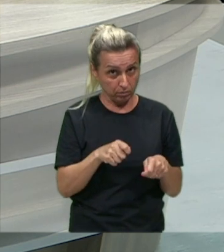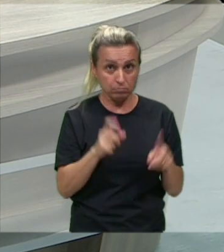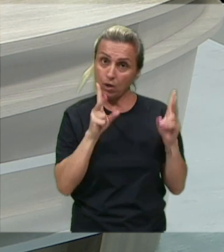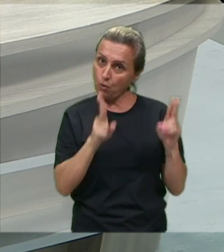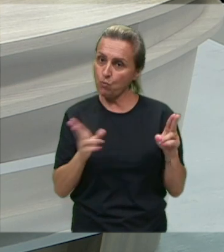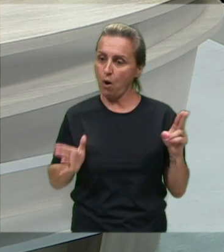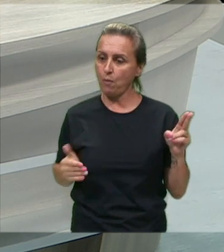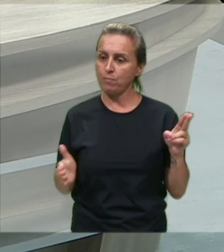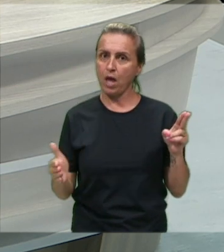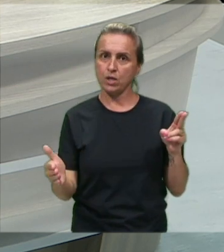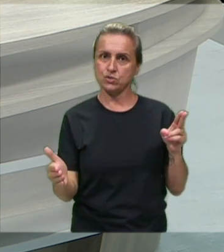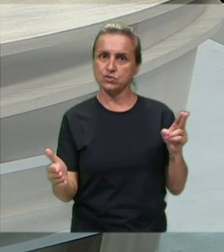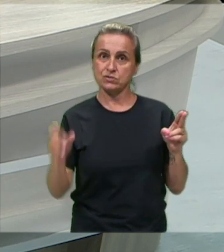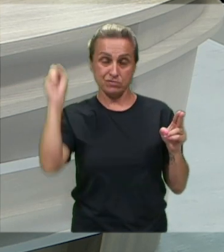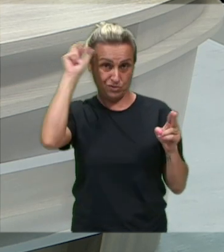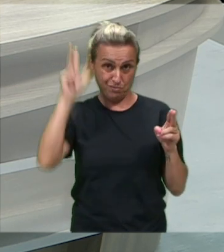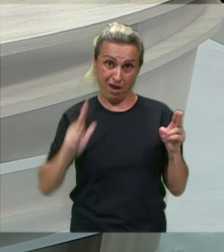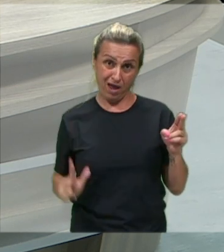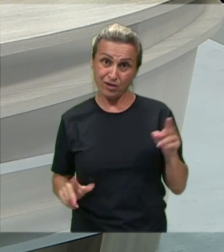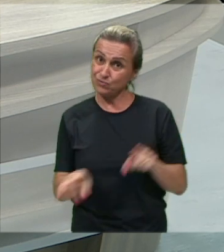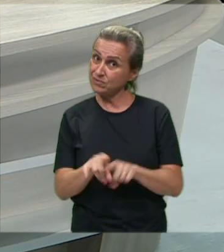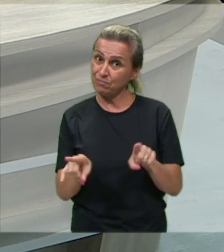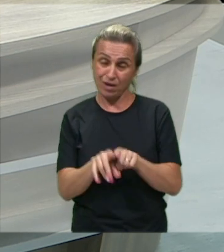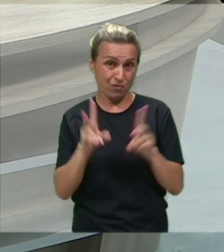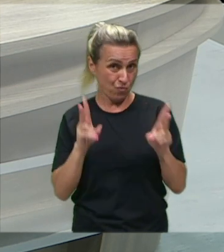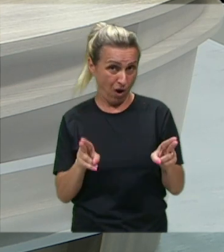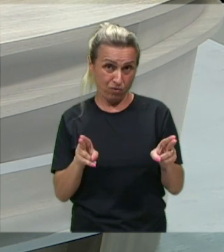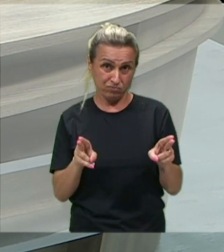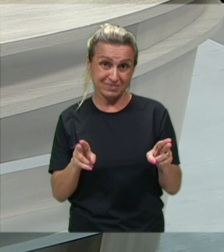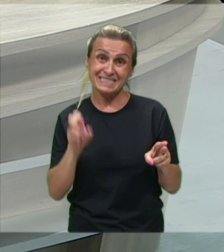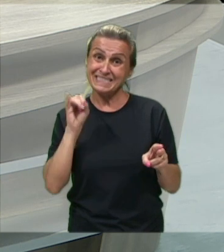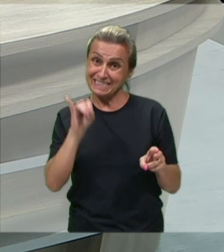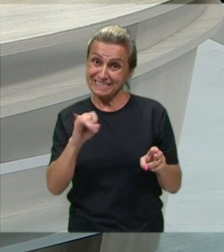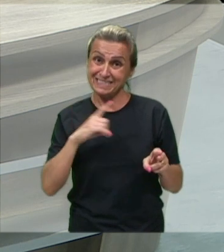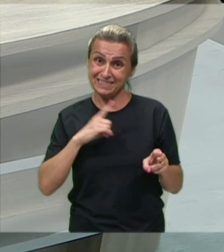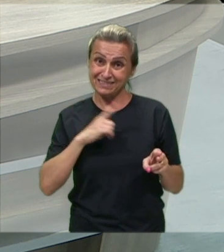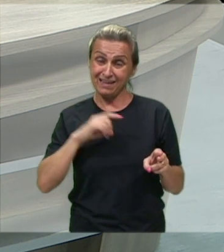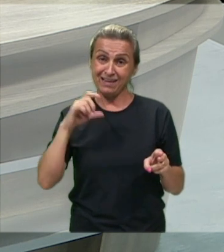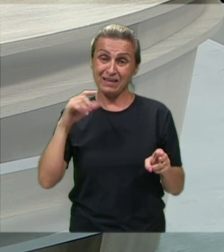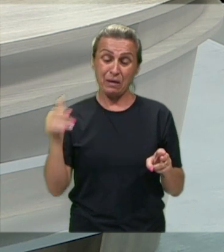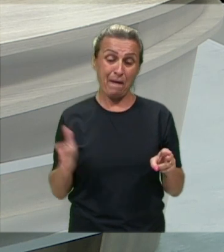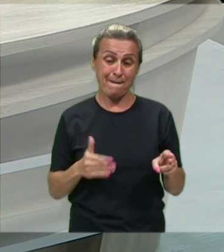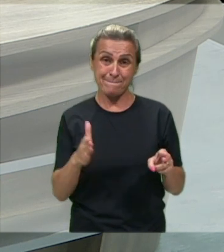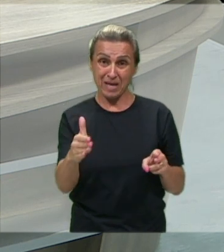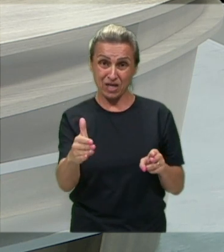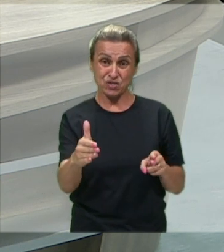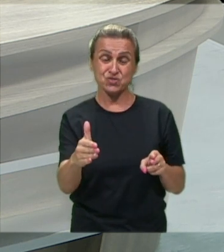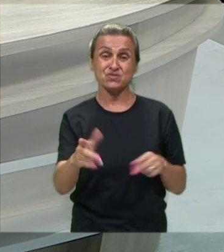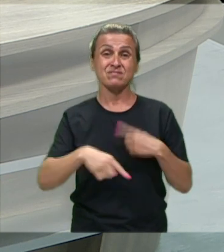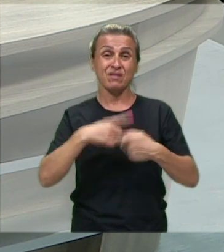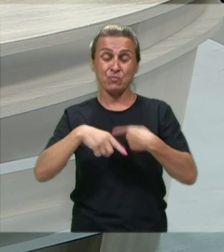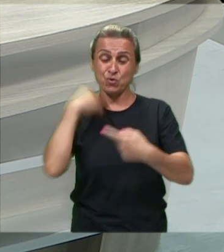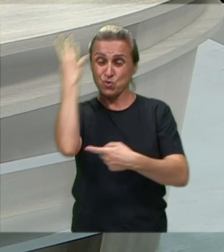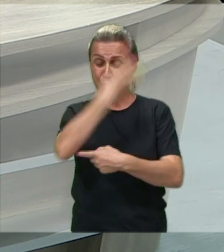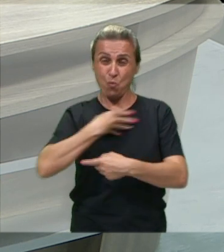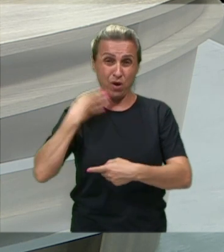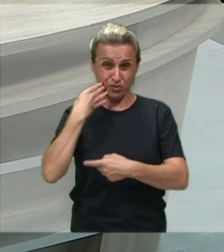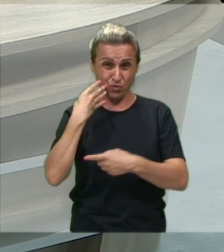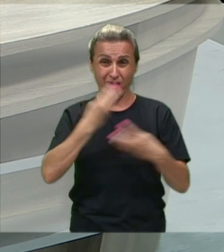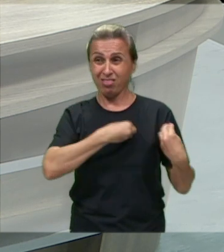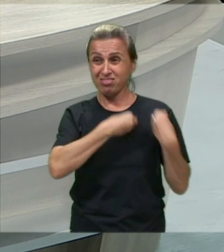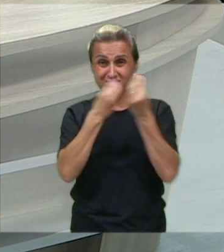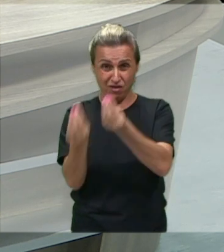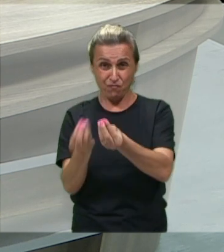nisso. Se eu estou jogando peixe fora aqui, tem que devolver ao mar depois de 4 horas, depois de emalhar e devolver ao mar